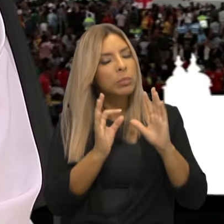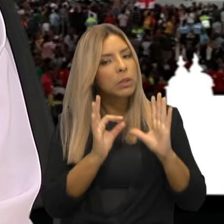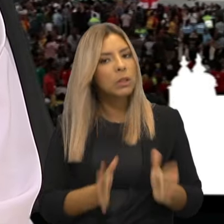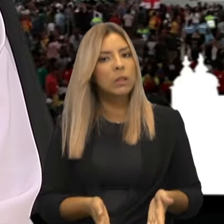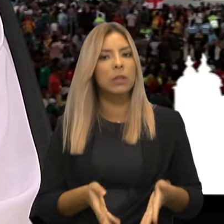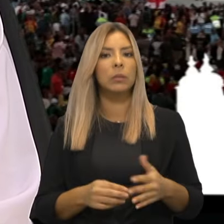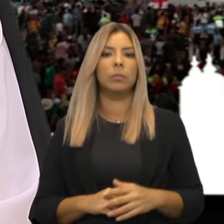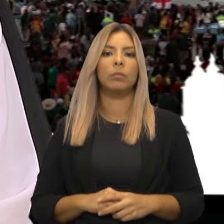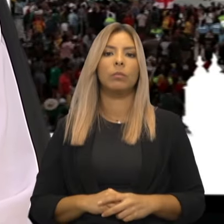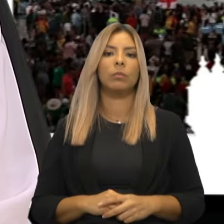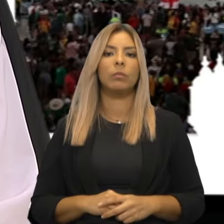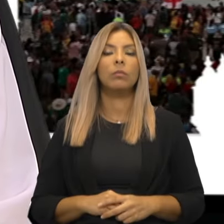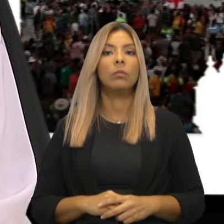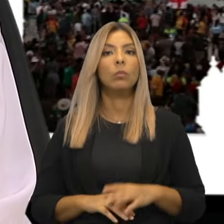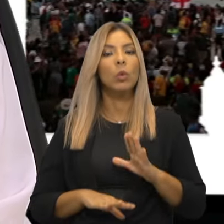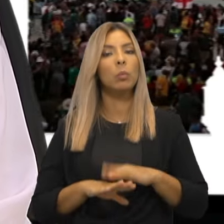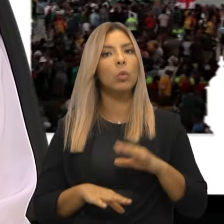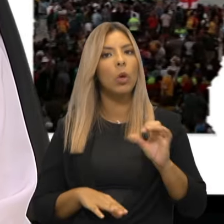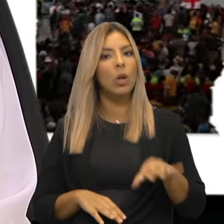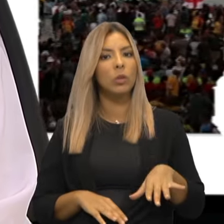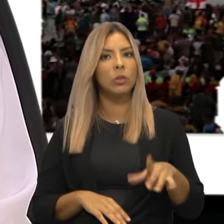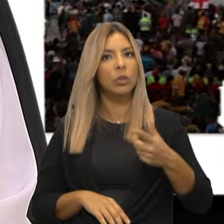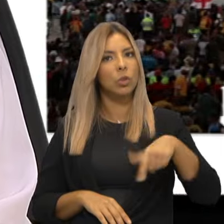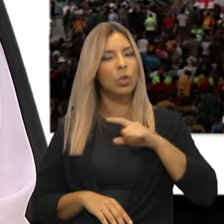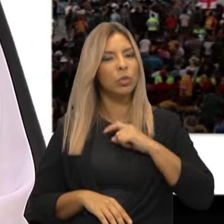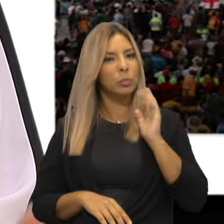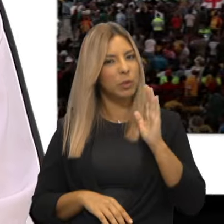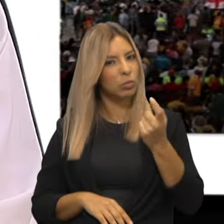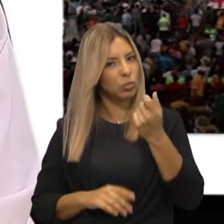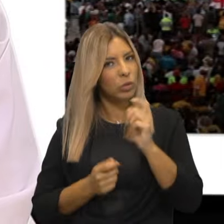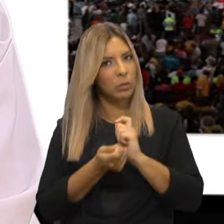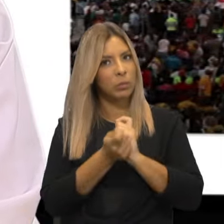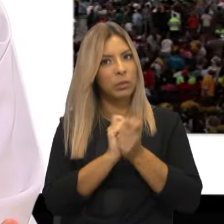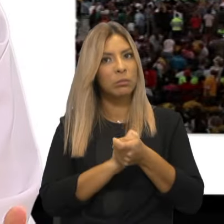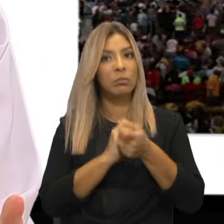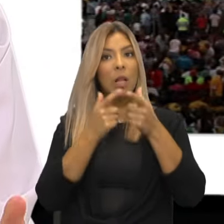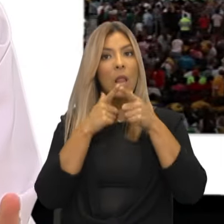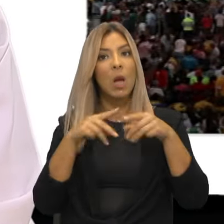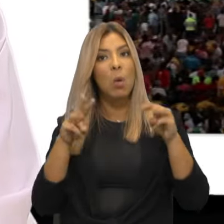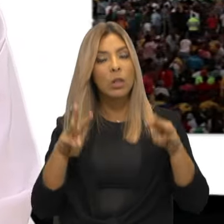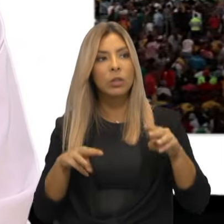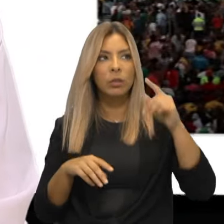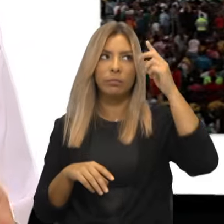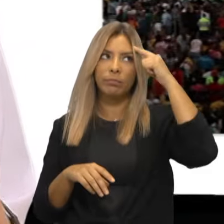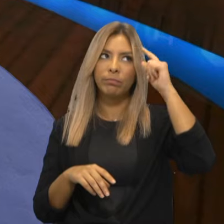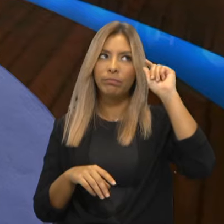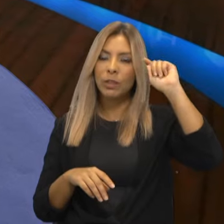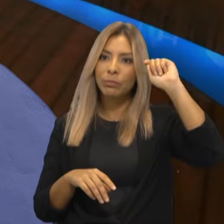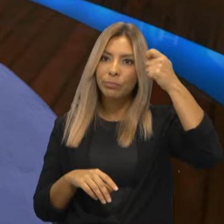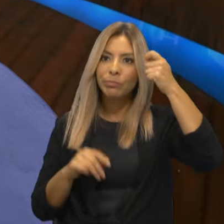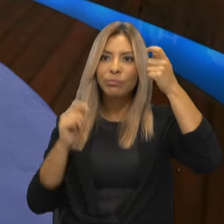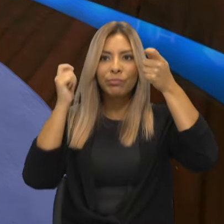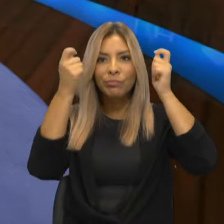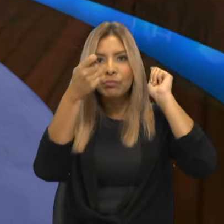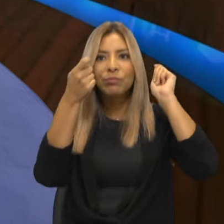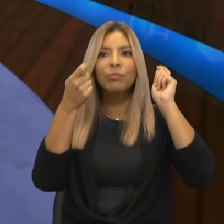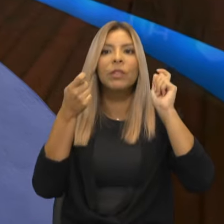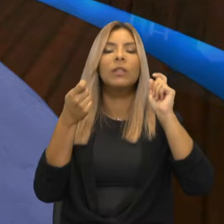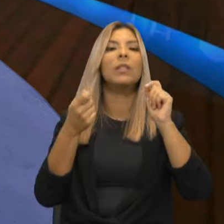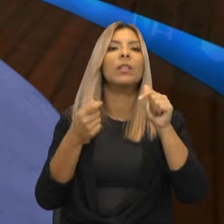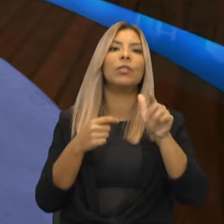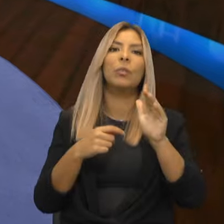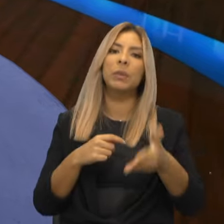E se calhar precisamos também mudar um bocadinho a nossa linguagem, o nosso chip. É preciso ter a consciência da